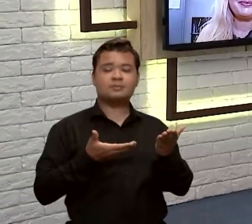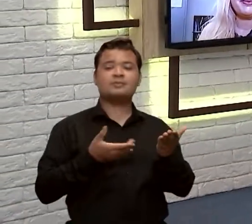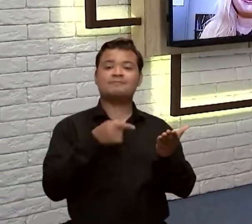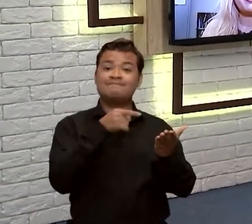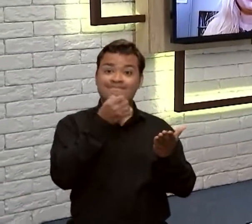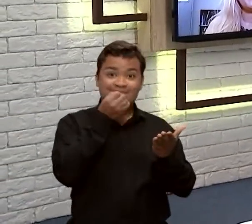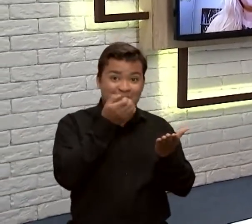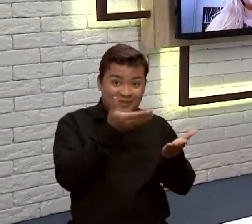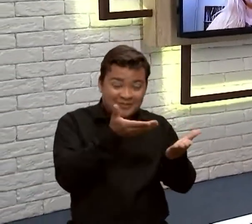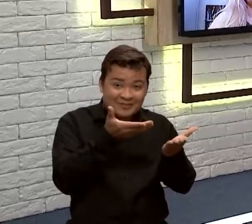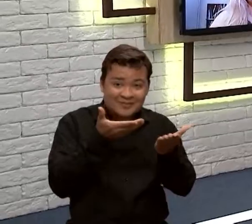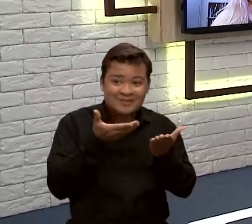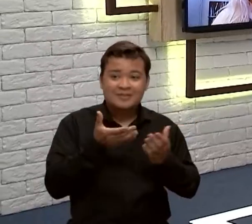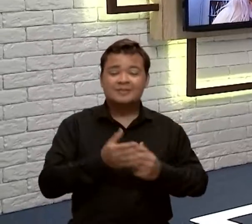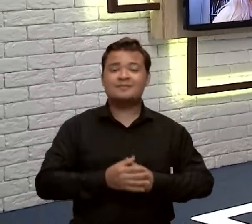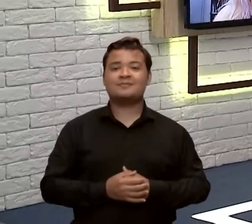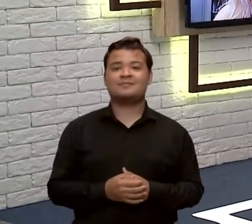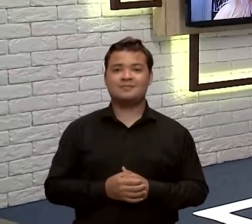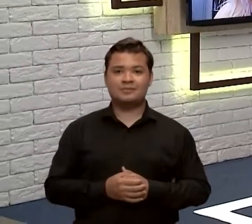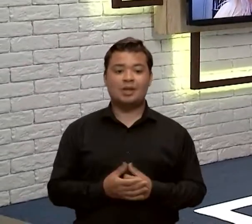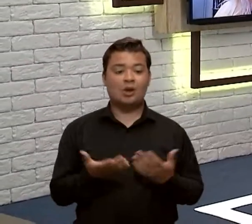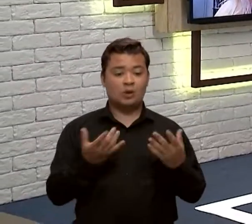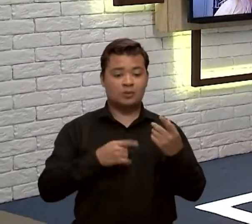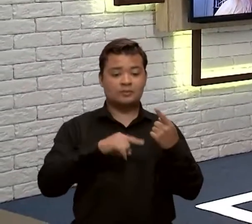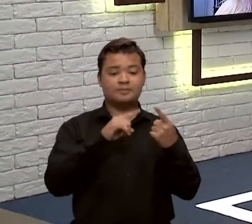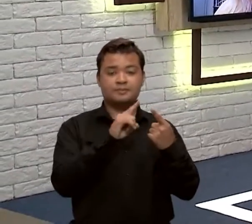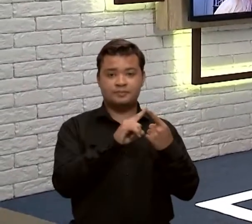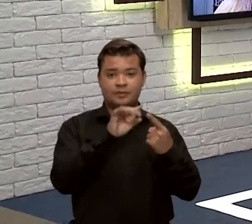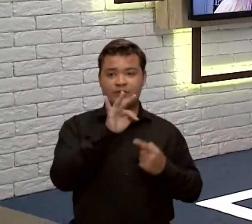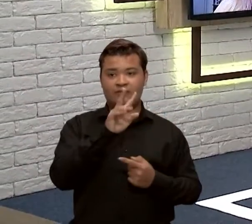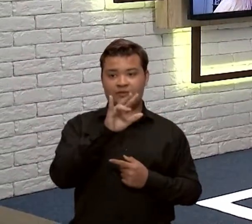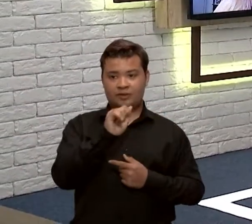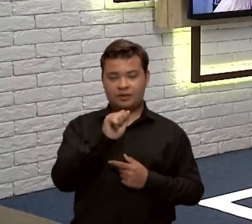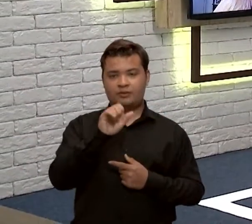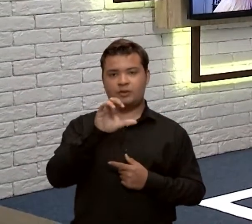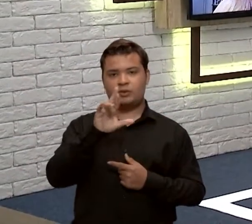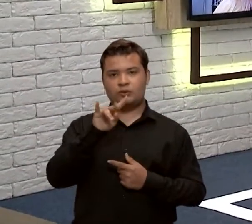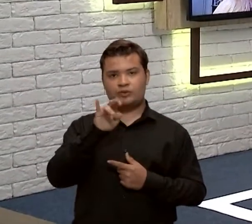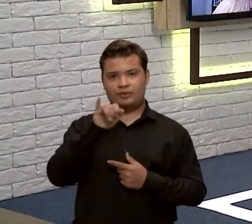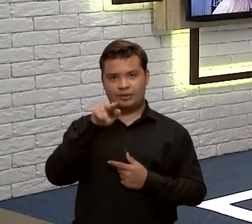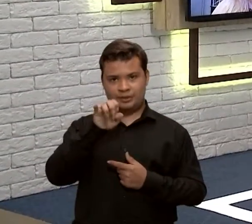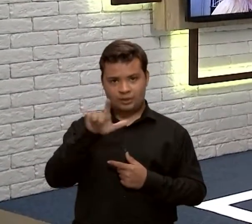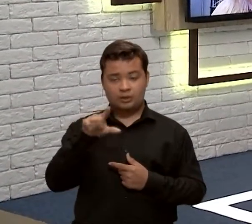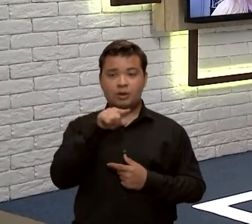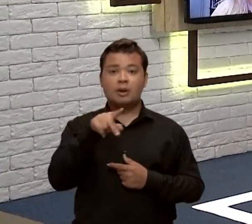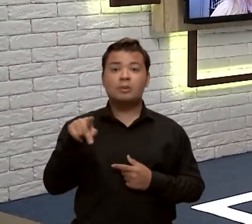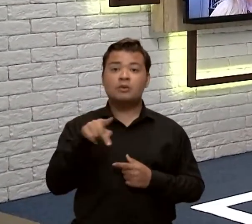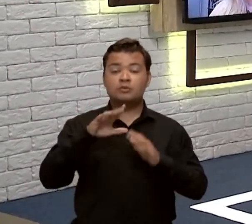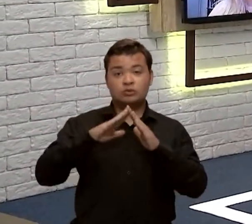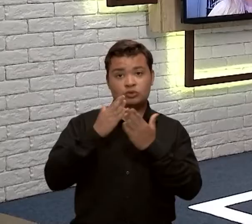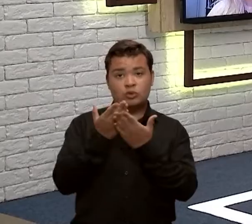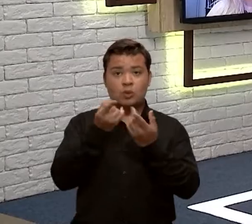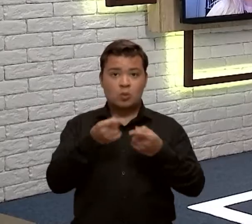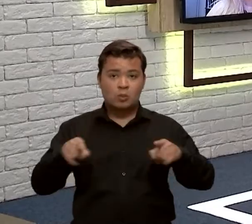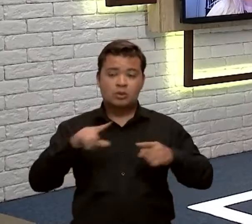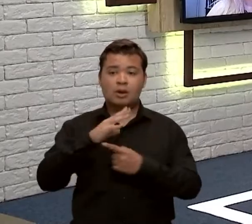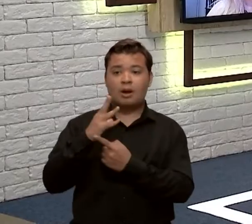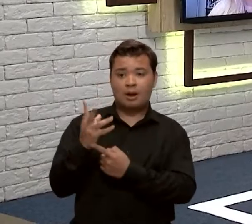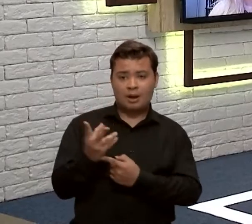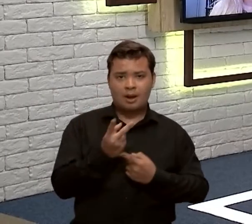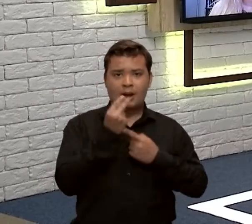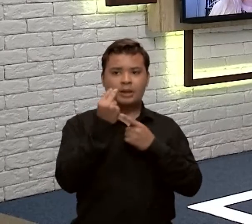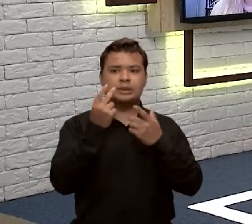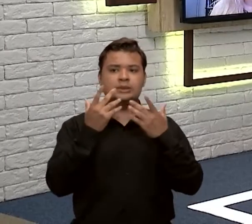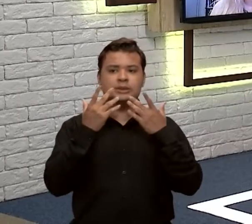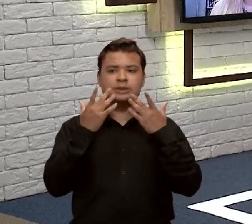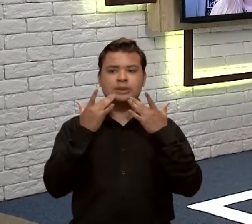muito bem-vindos. Nós estamos aqui com a Flávia Cruvinel, ela é professora na Escola de Música e Artes Cênicas da